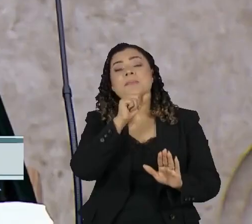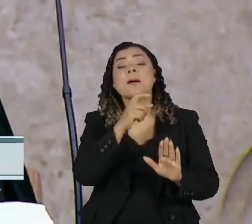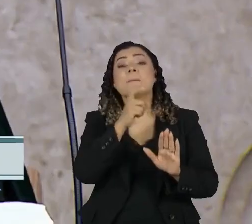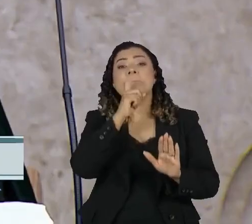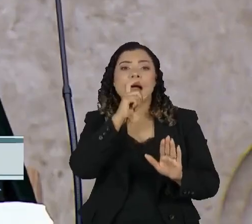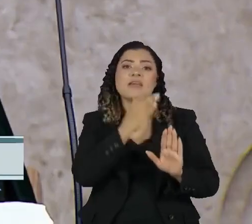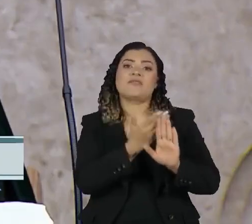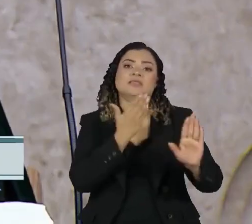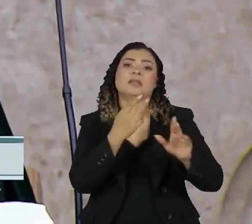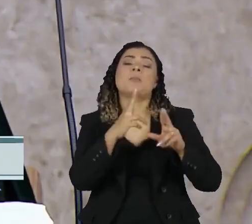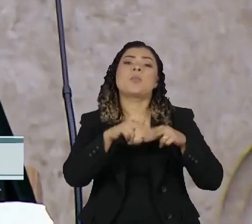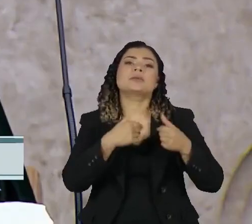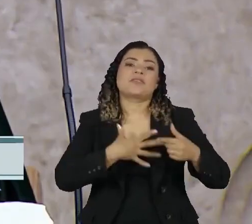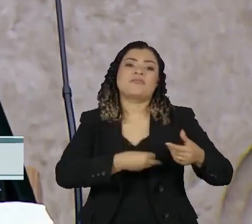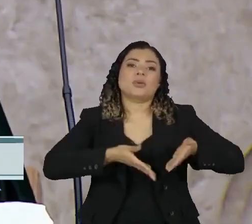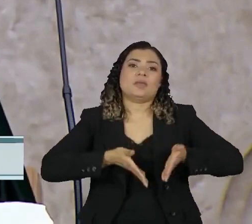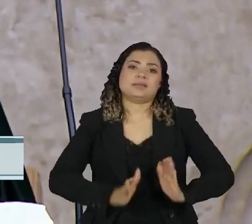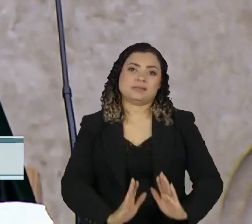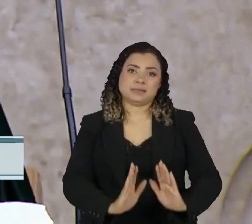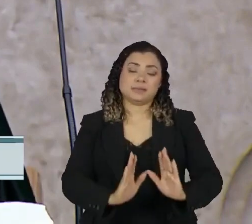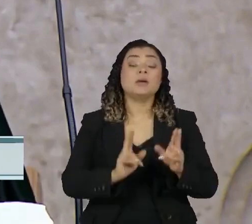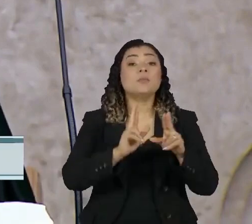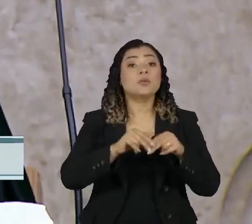encerramento do ano judiciário.